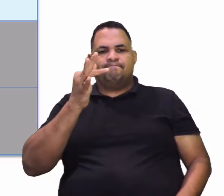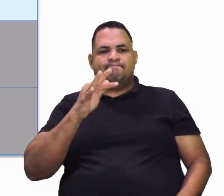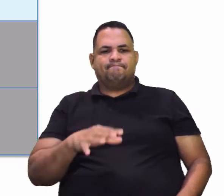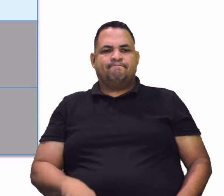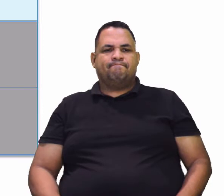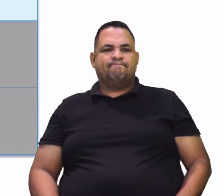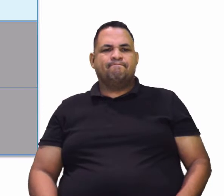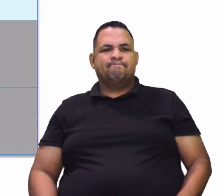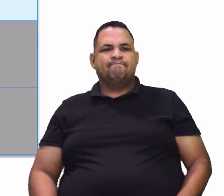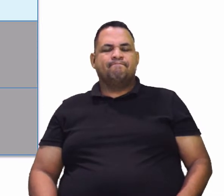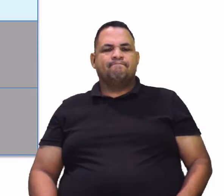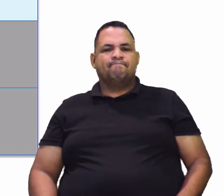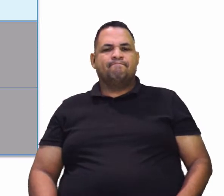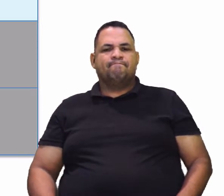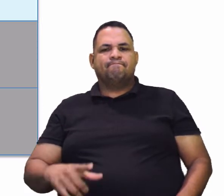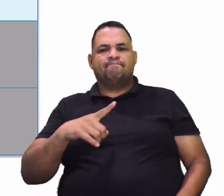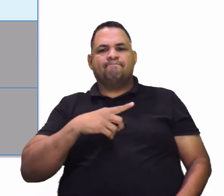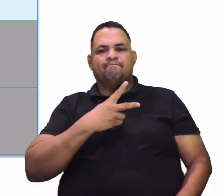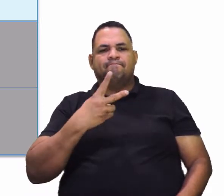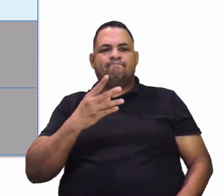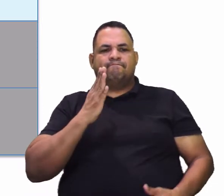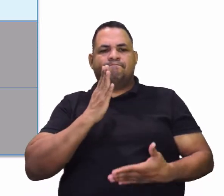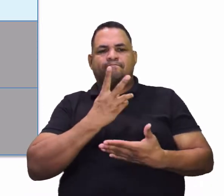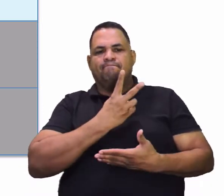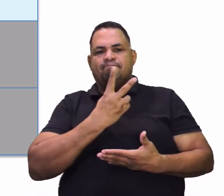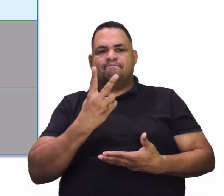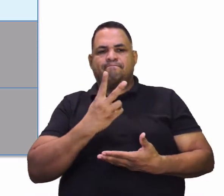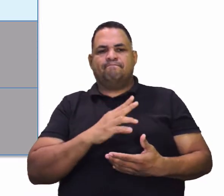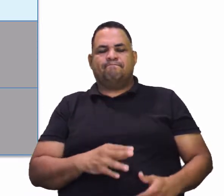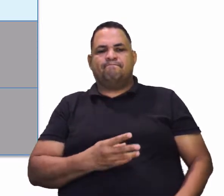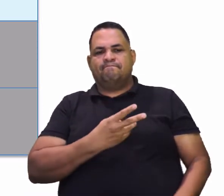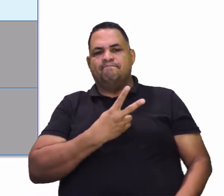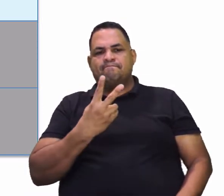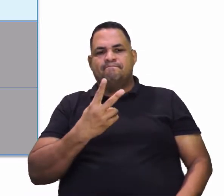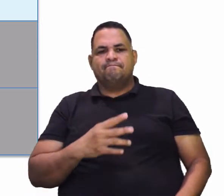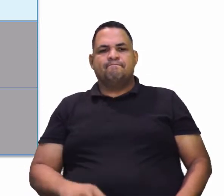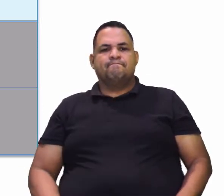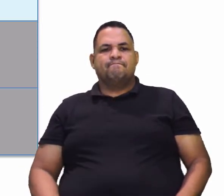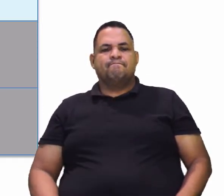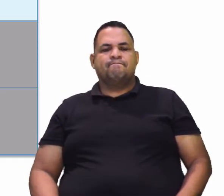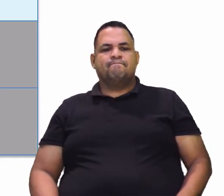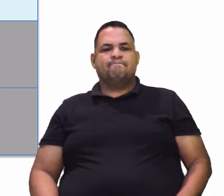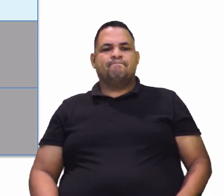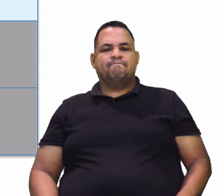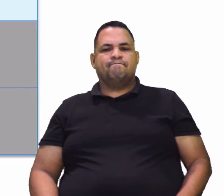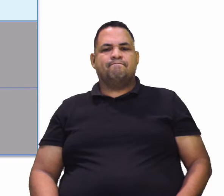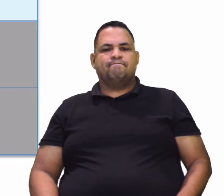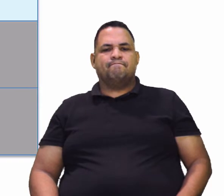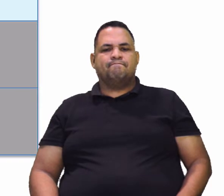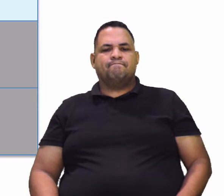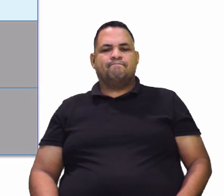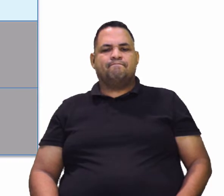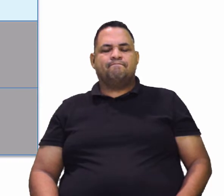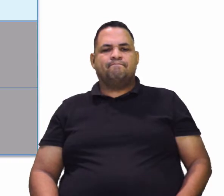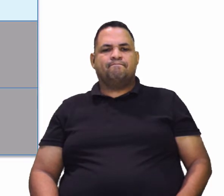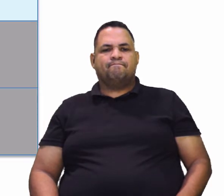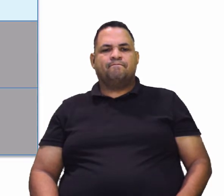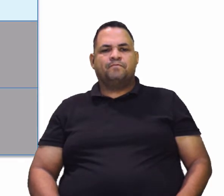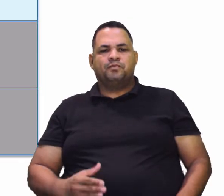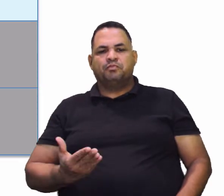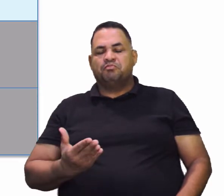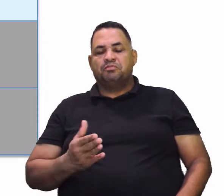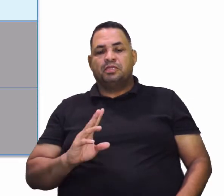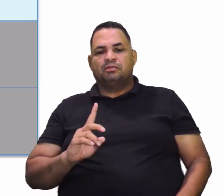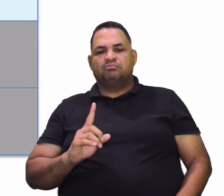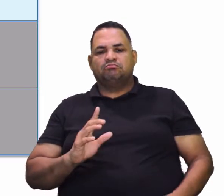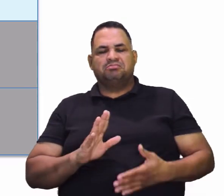o simple future, é composto por duas partes. Will, shall. Só que assim, gente... esse último ele